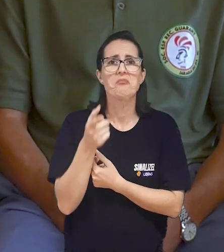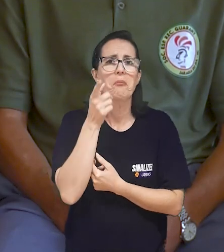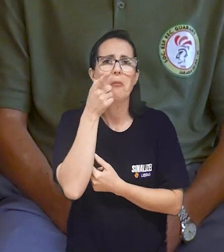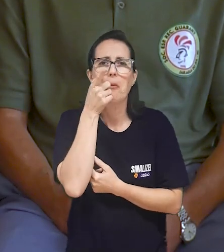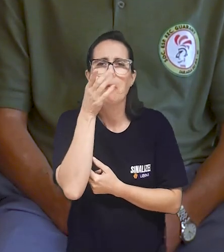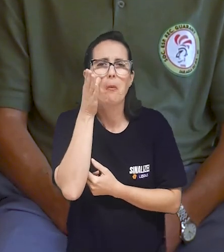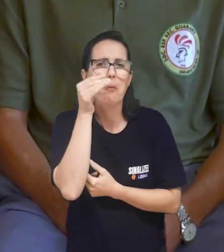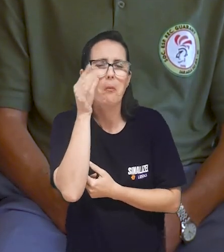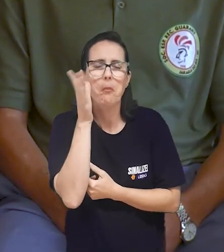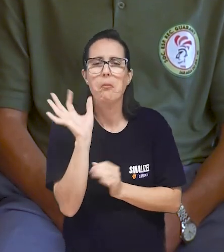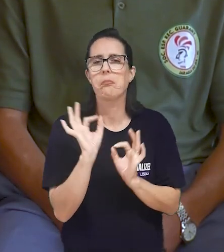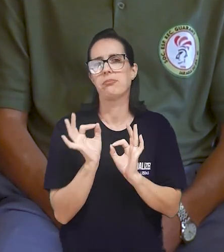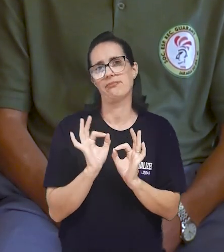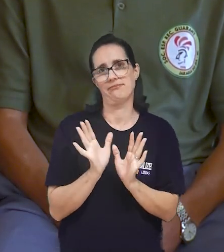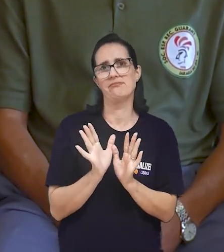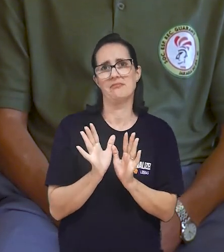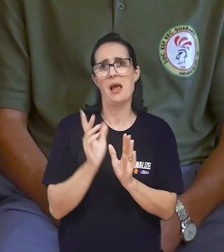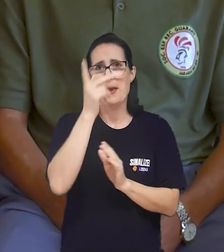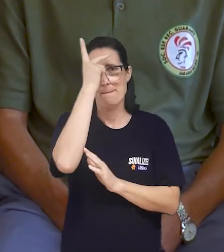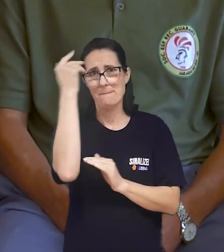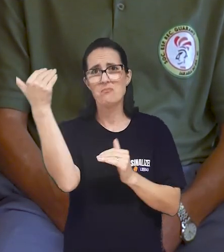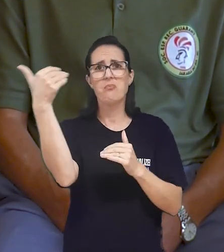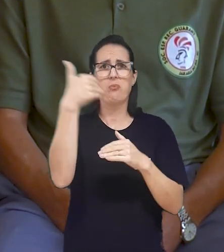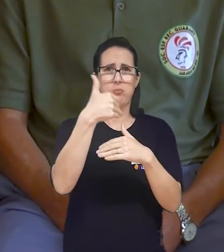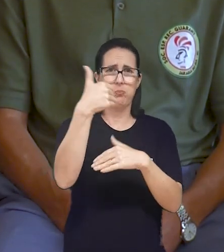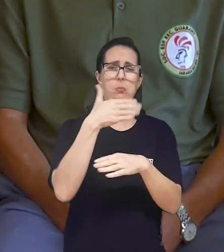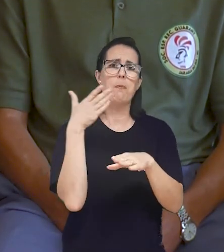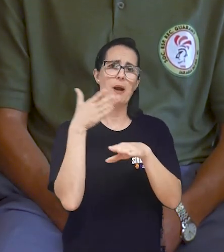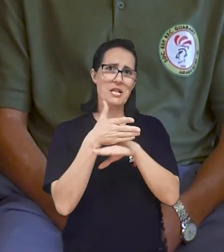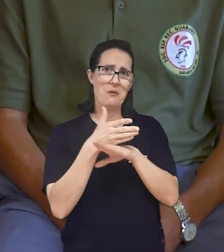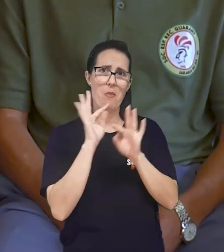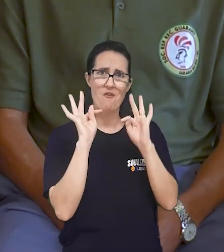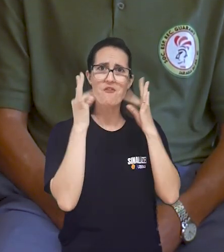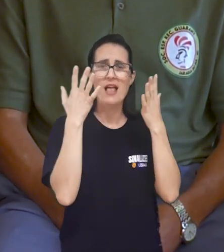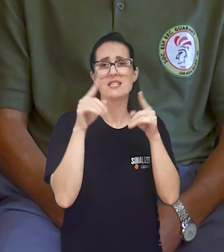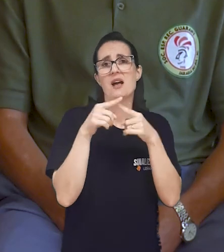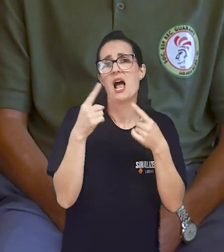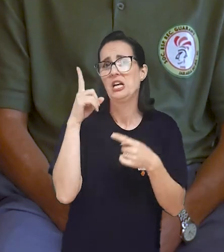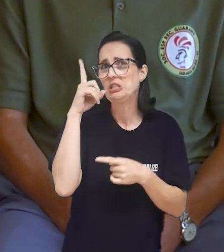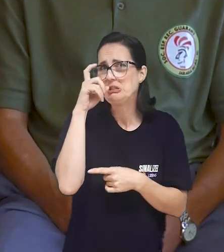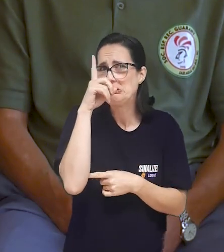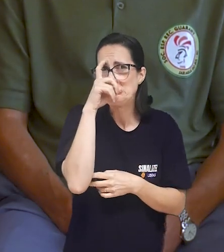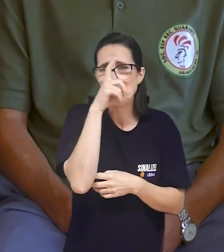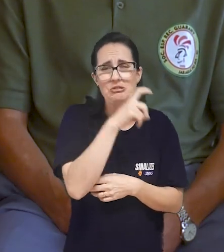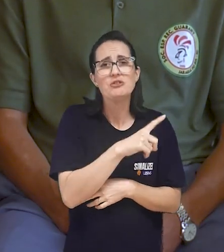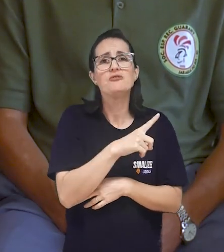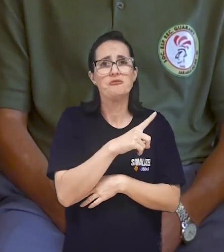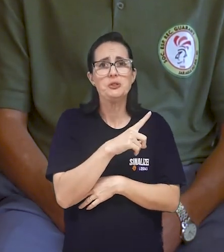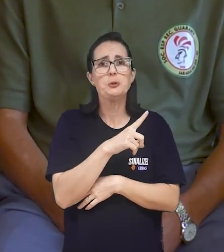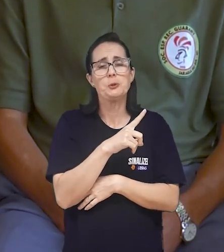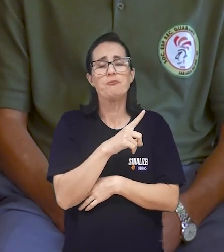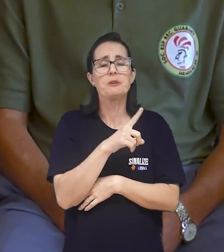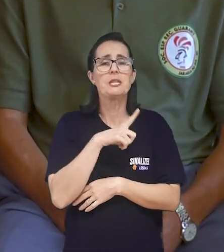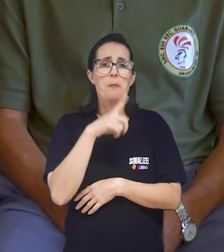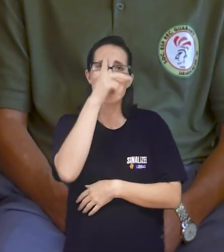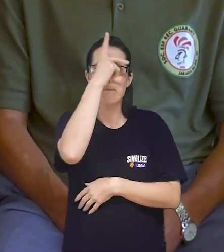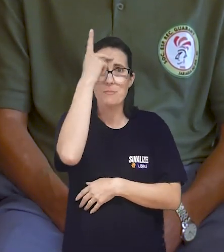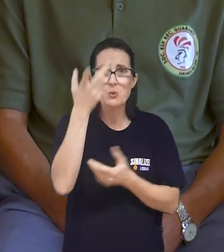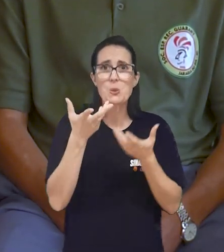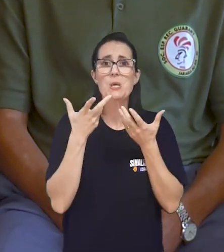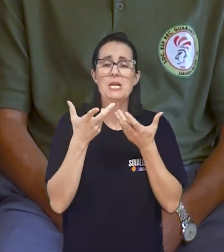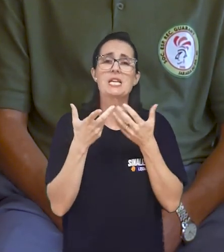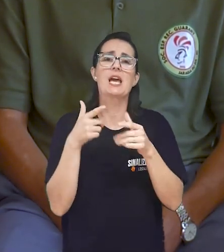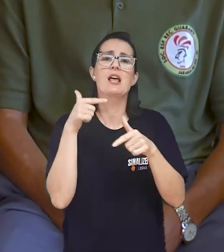essas tradições, até o pessoal ele vem participar, mas é cada vez mais difícil de a gente encontrar assim, um representante